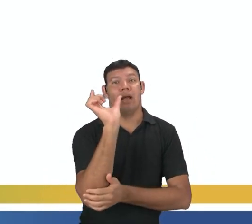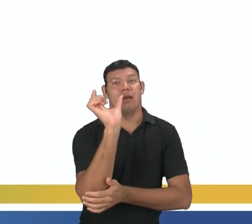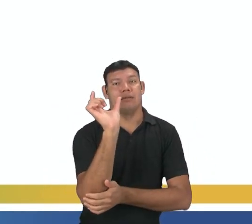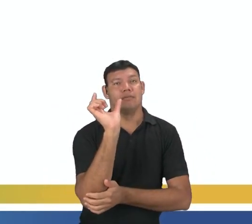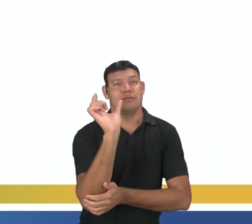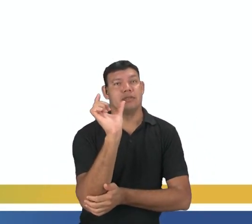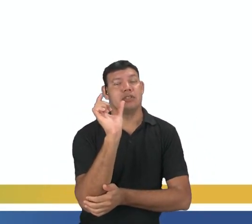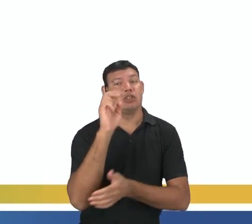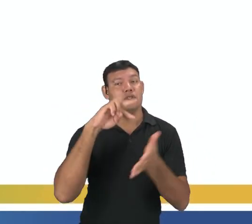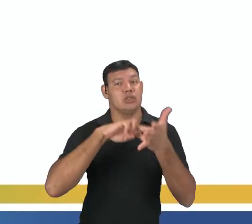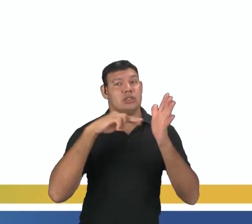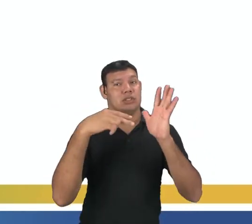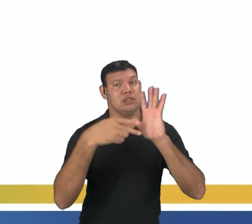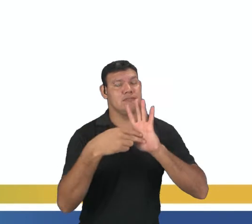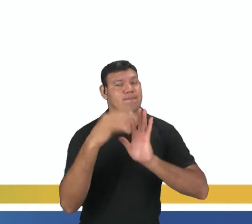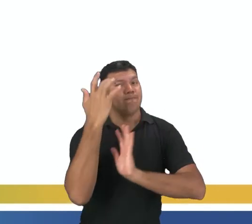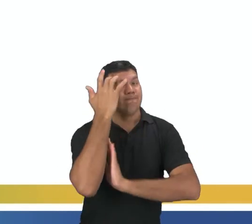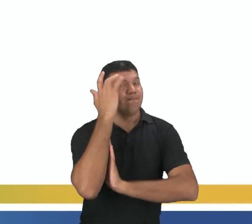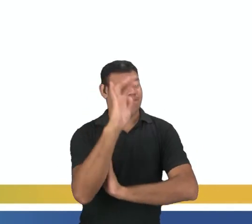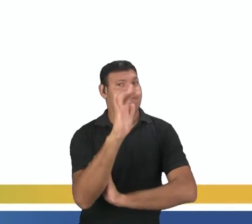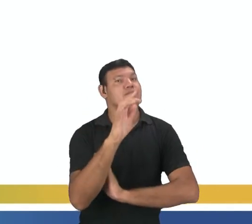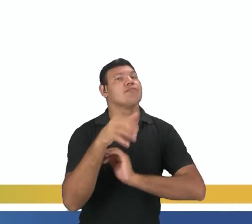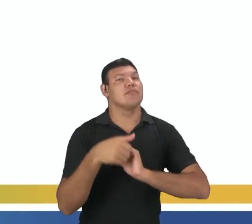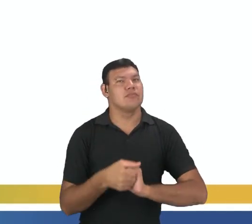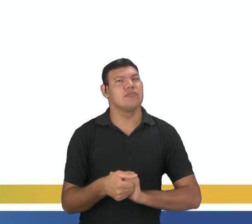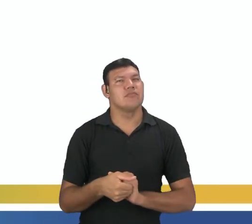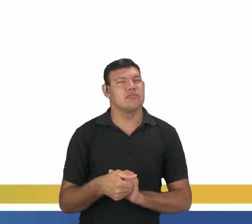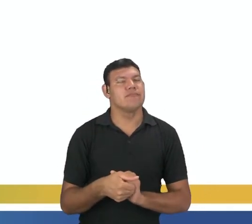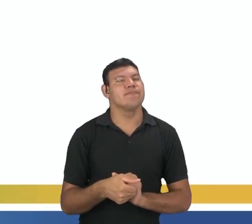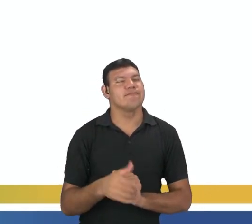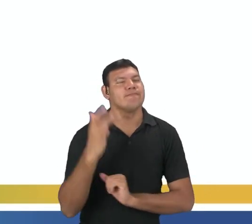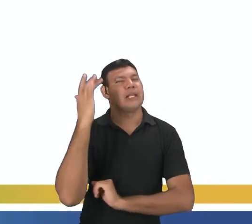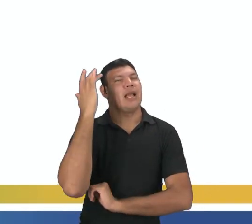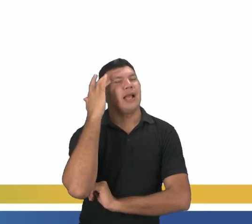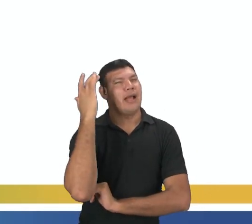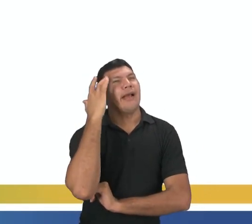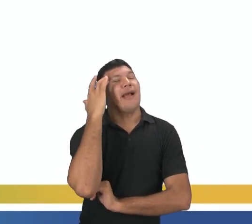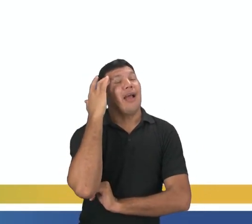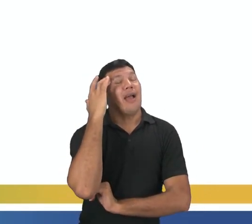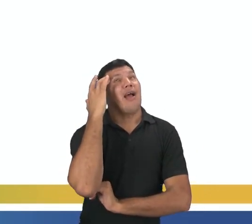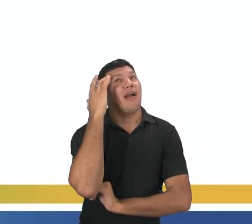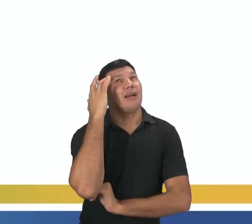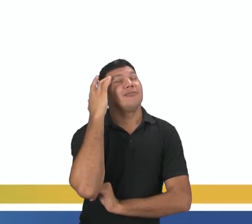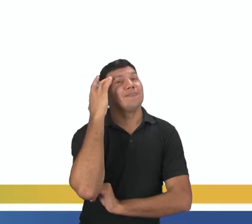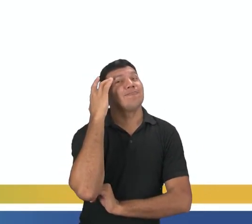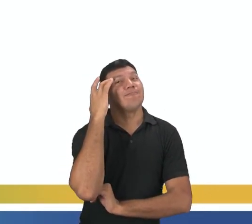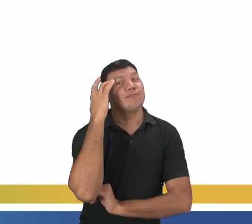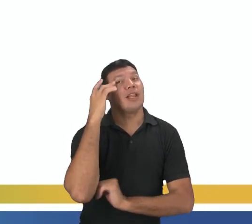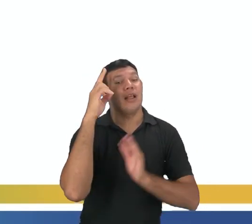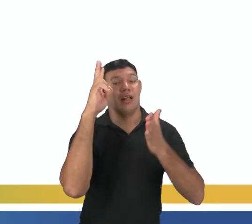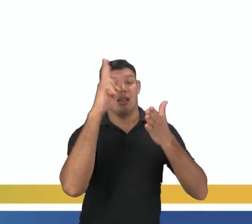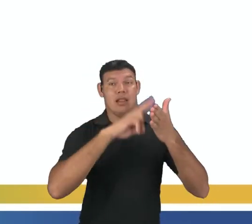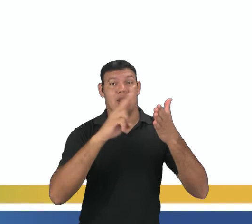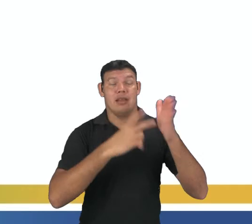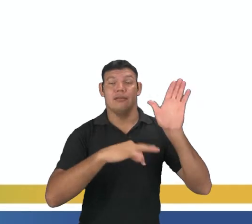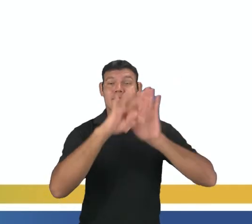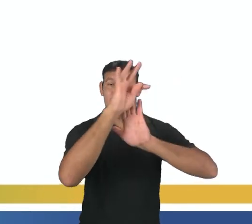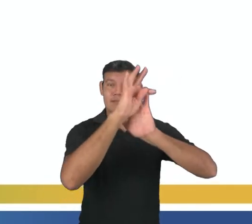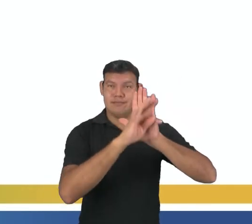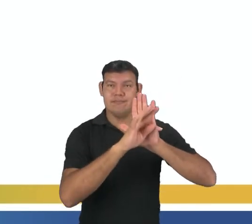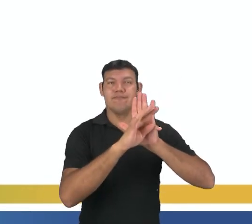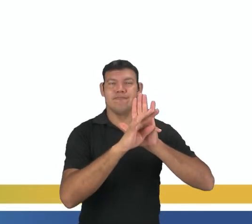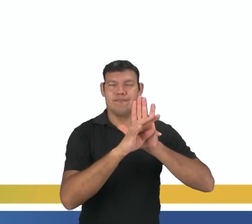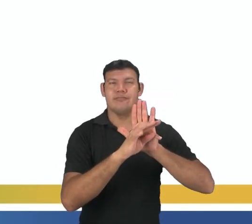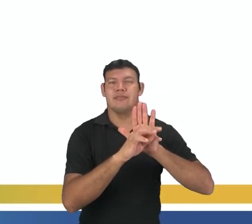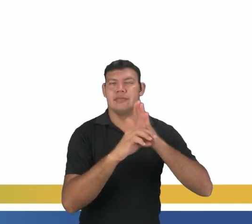não saiba o significado dessa palavra, você vai deduzindo pelo que nós limos no texto, né?